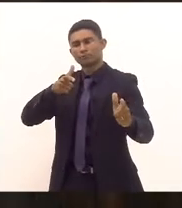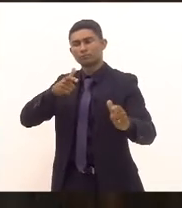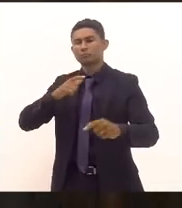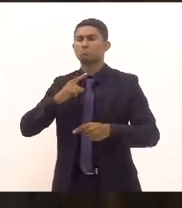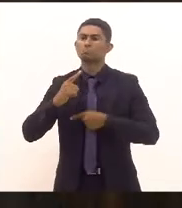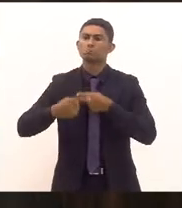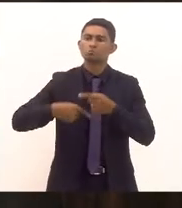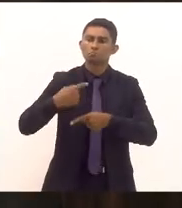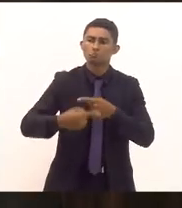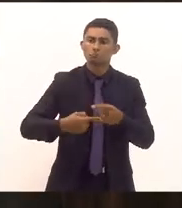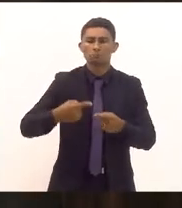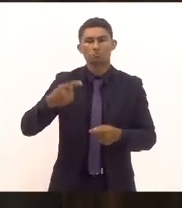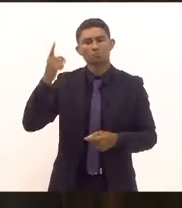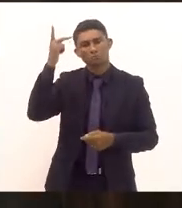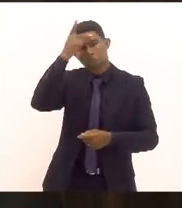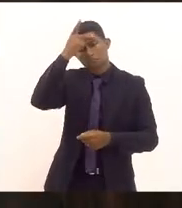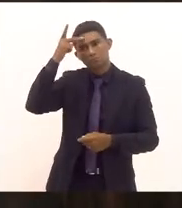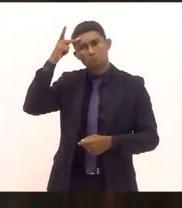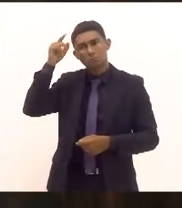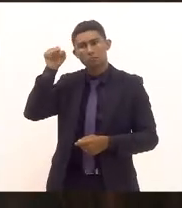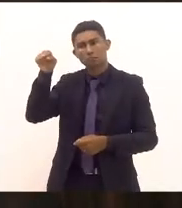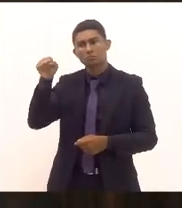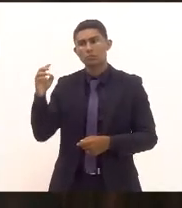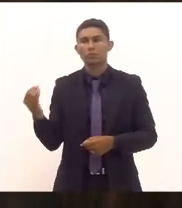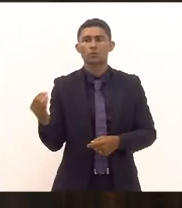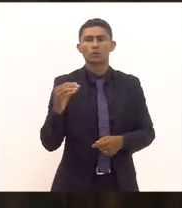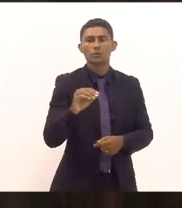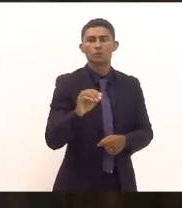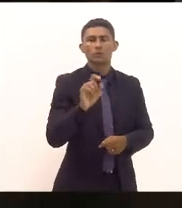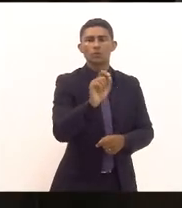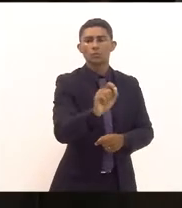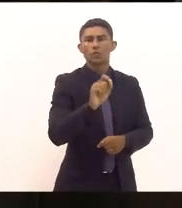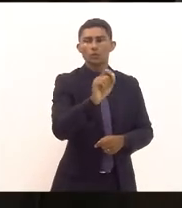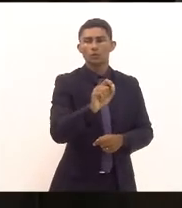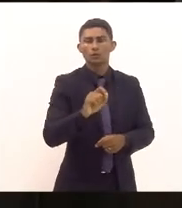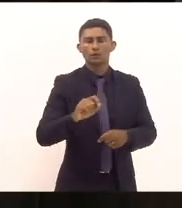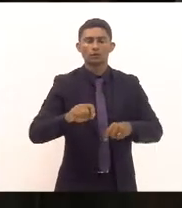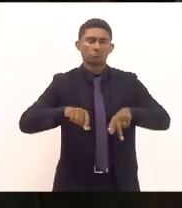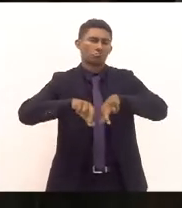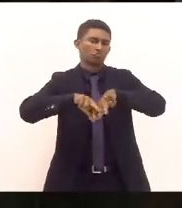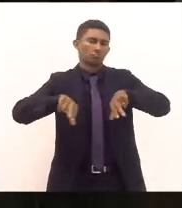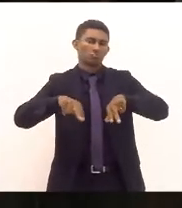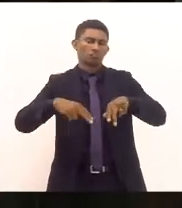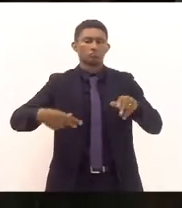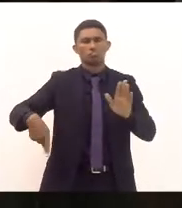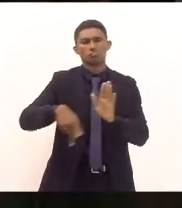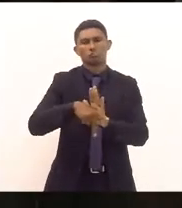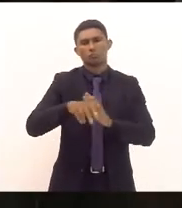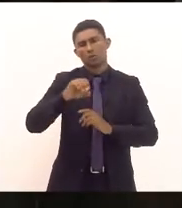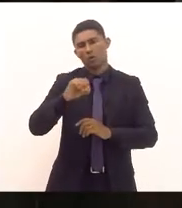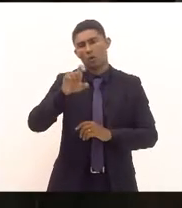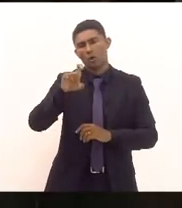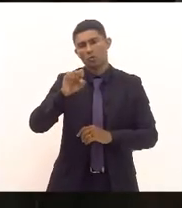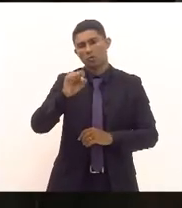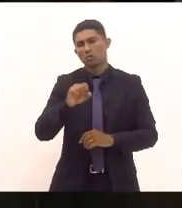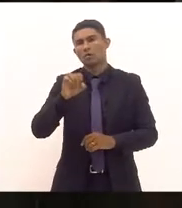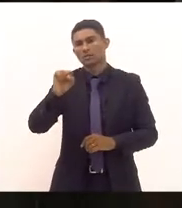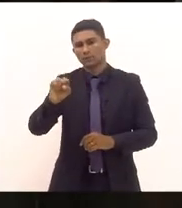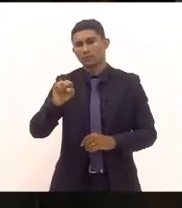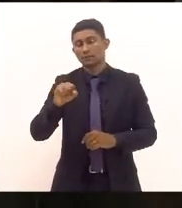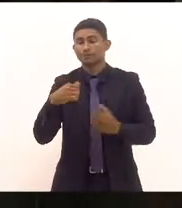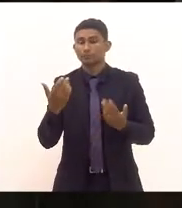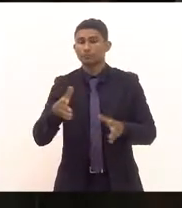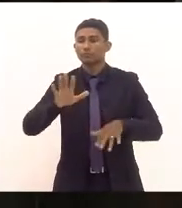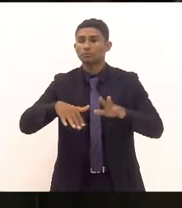depois logo em seguida alguém coloca ali né as todas as insígnias de Oxossi É talvez para